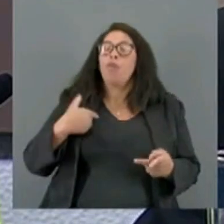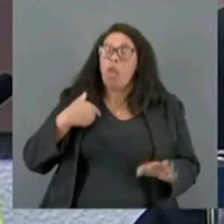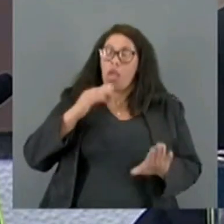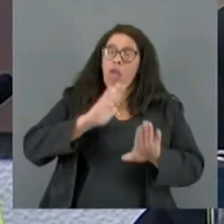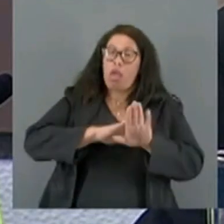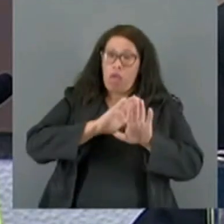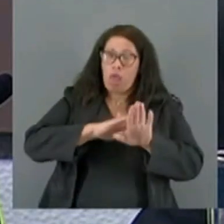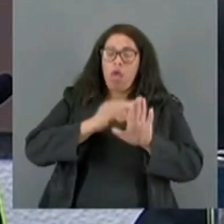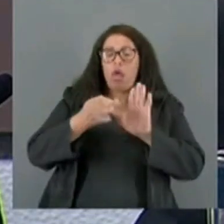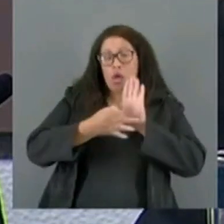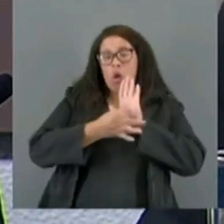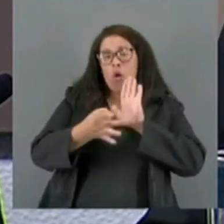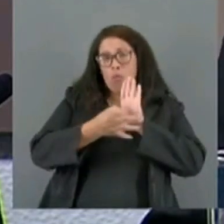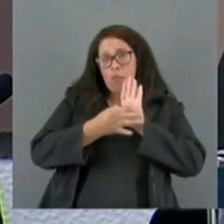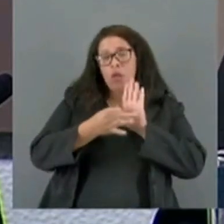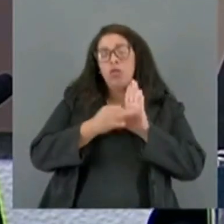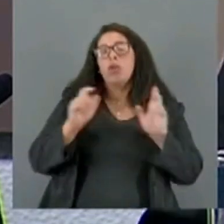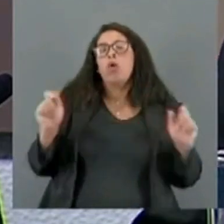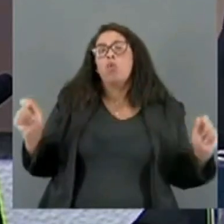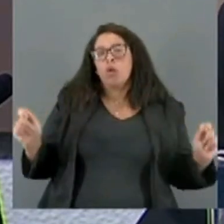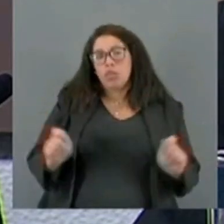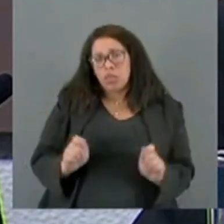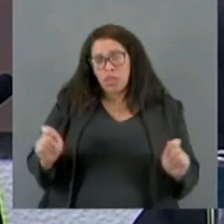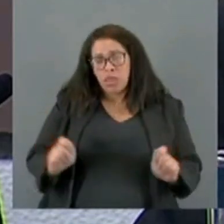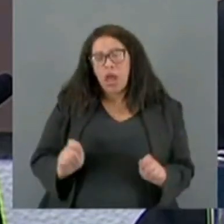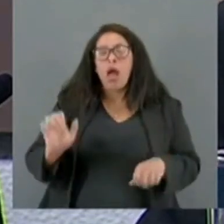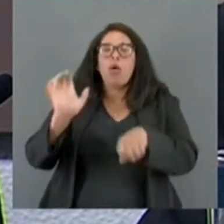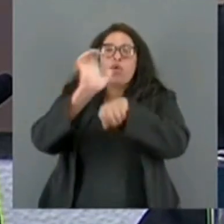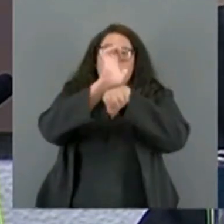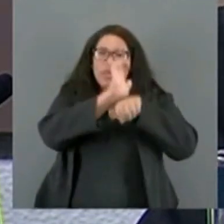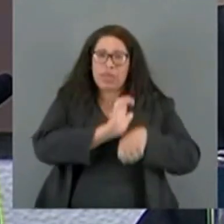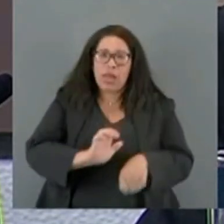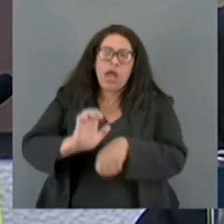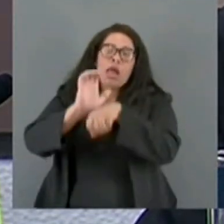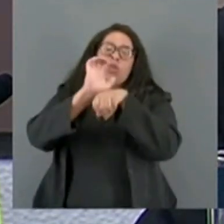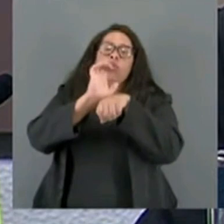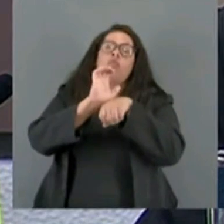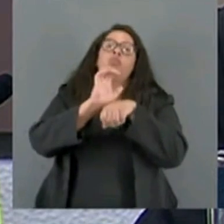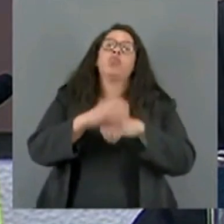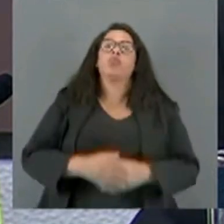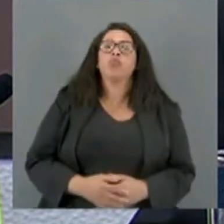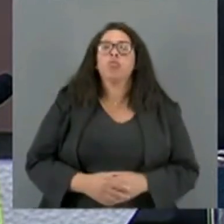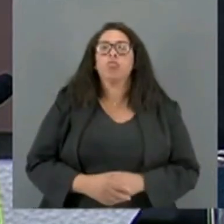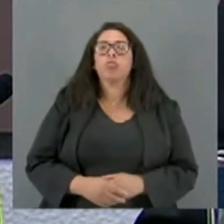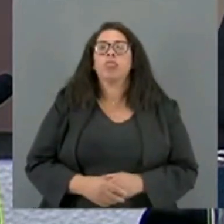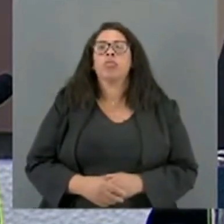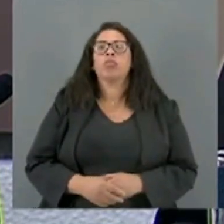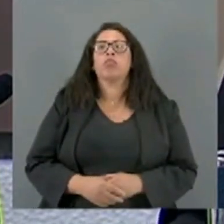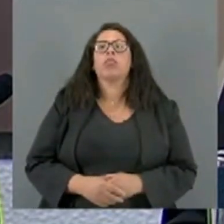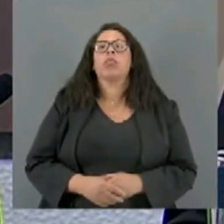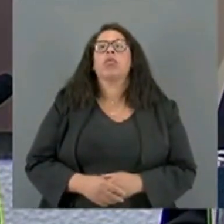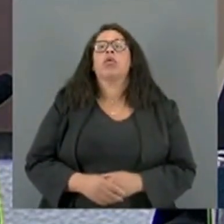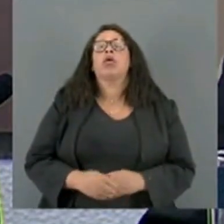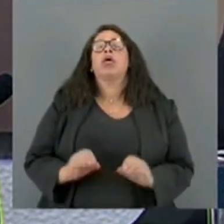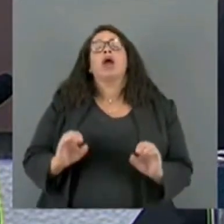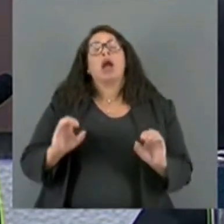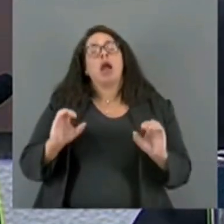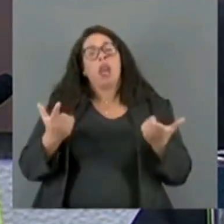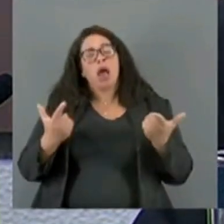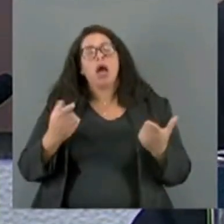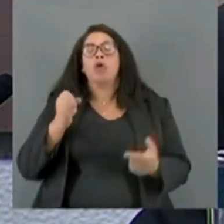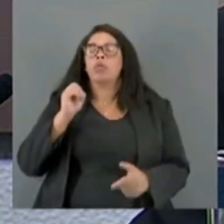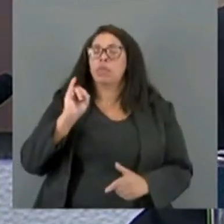ver, compete a cada estado da federação, salvo se futuramente